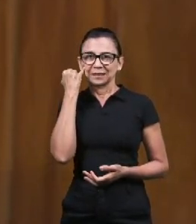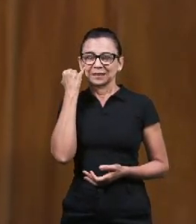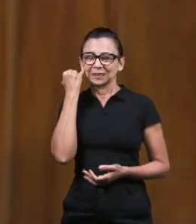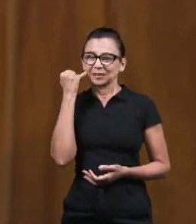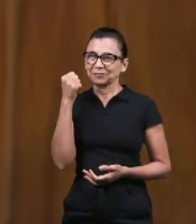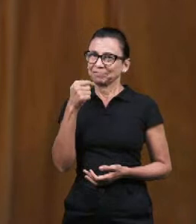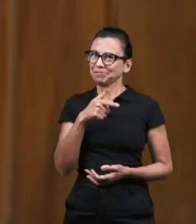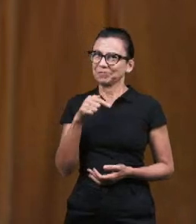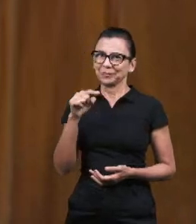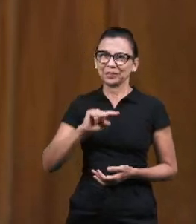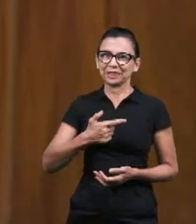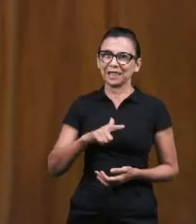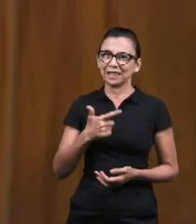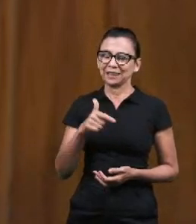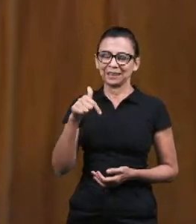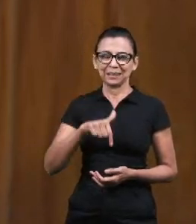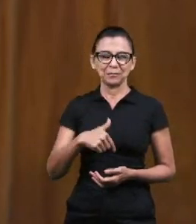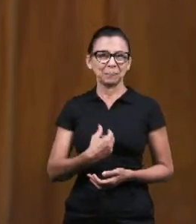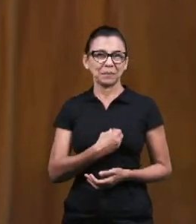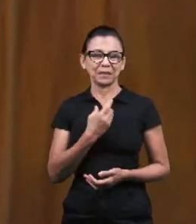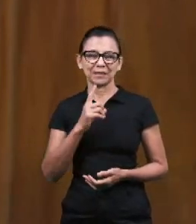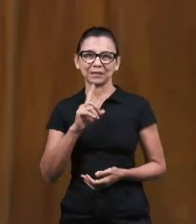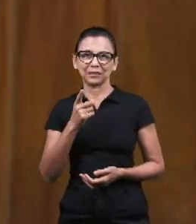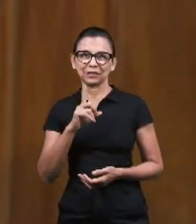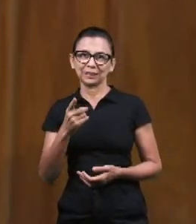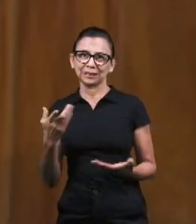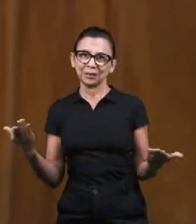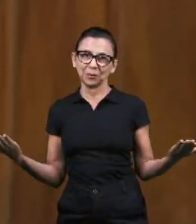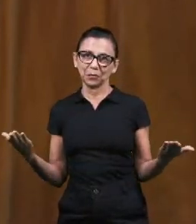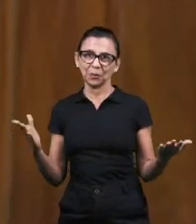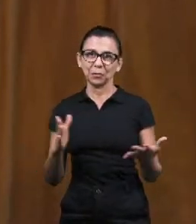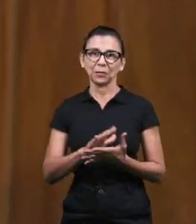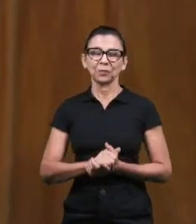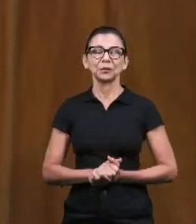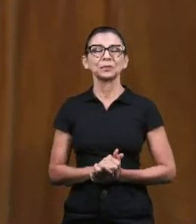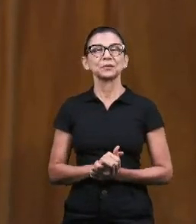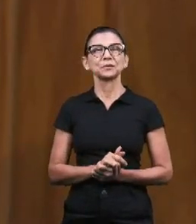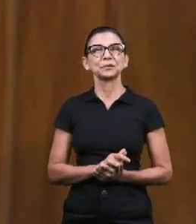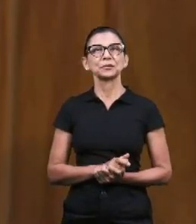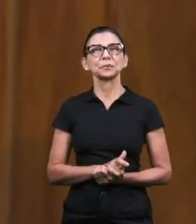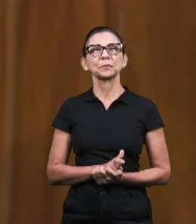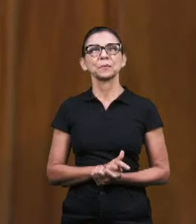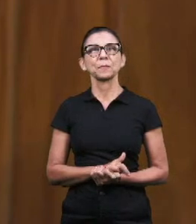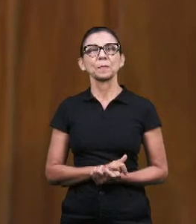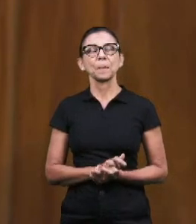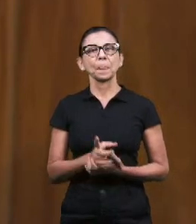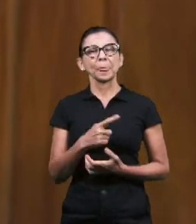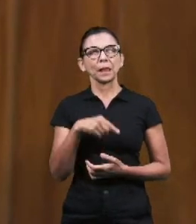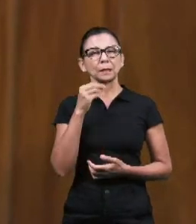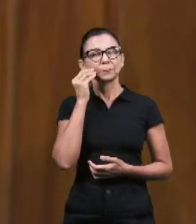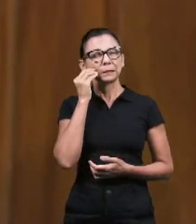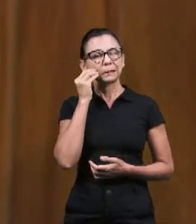irá transmitir hoje aqui o nosso culto, será responsável pelo nosso culto. Mas tentaremos